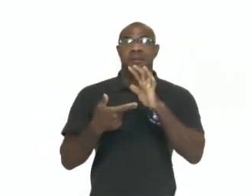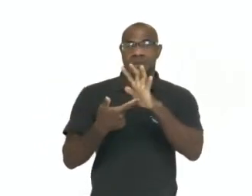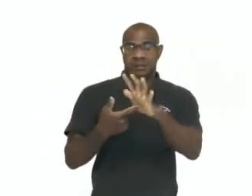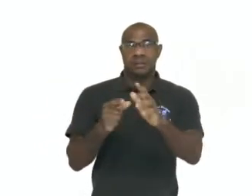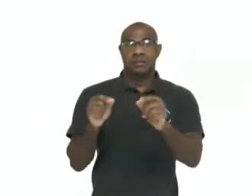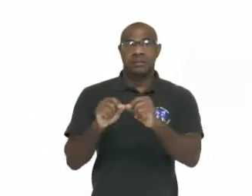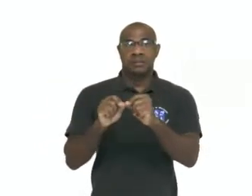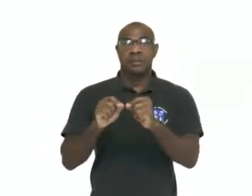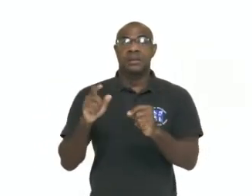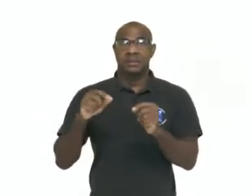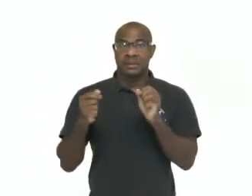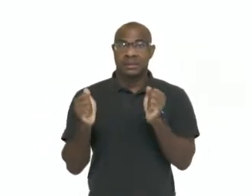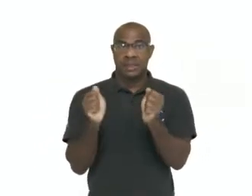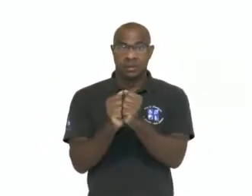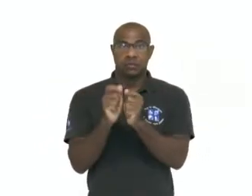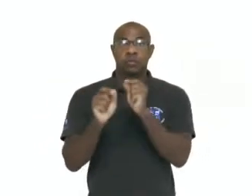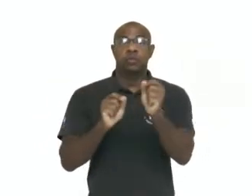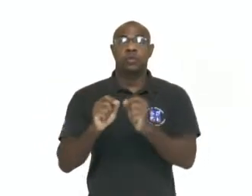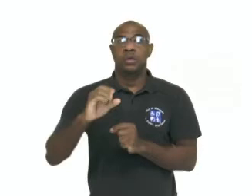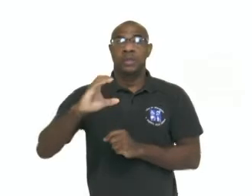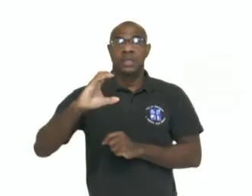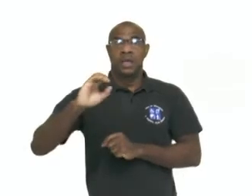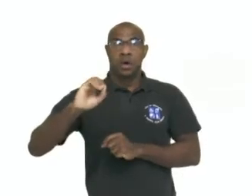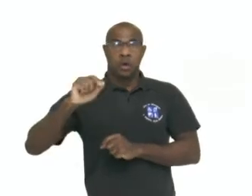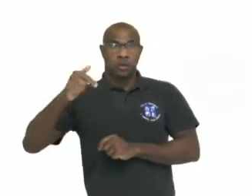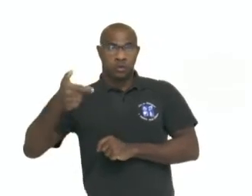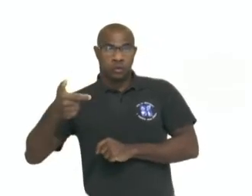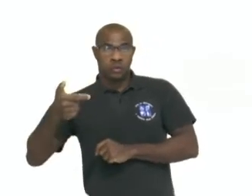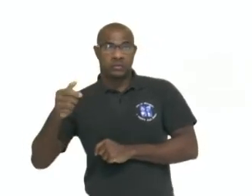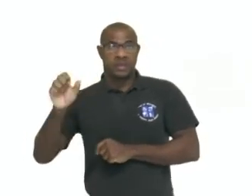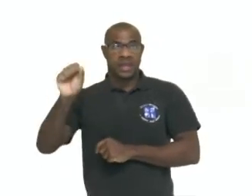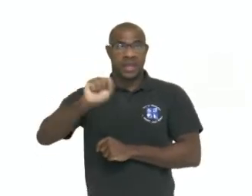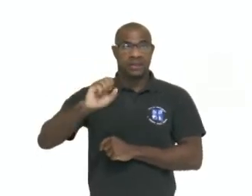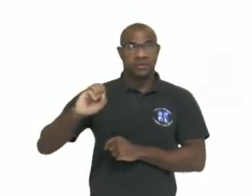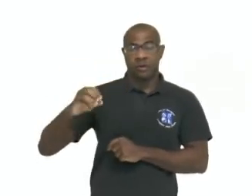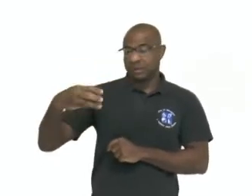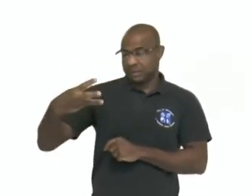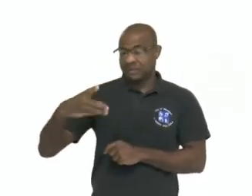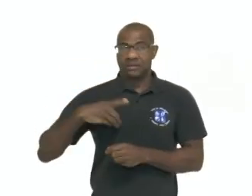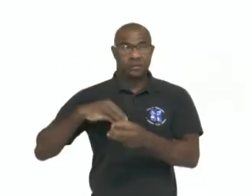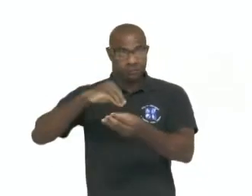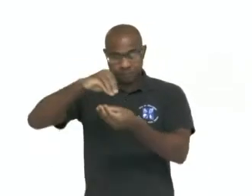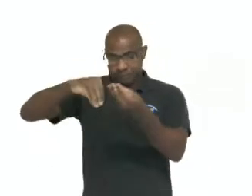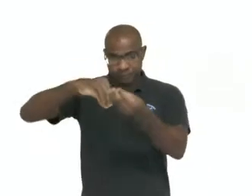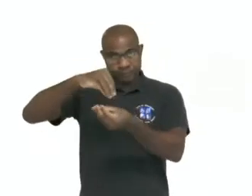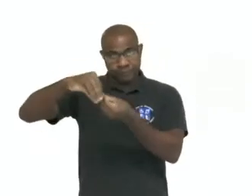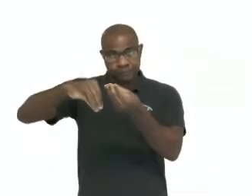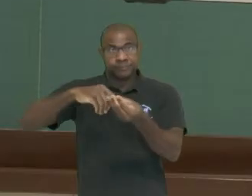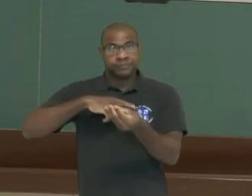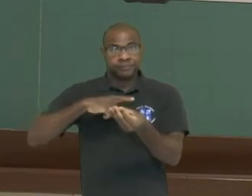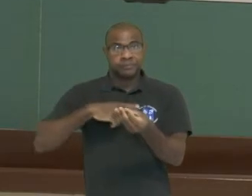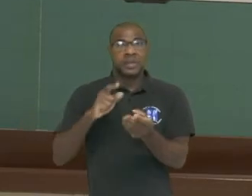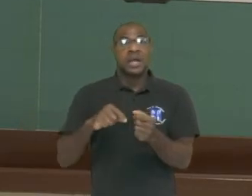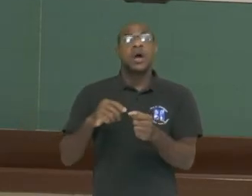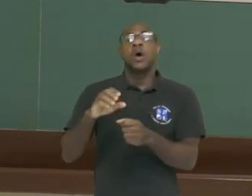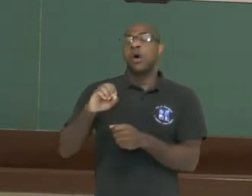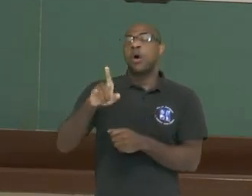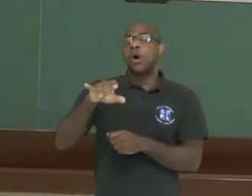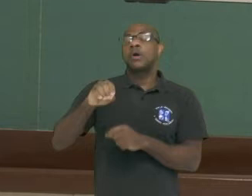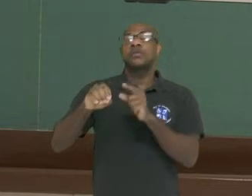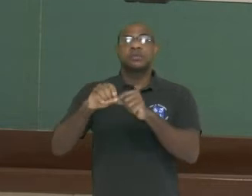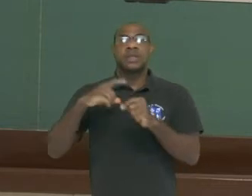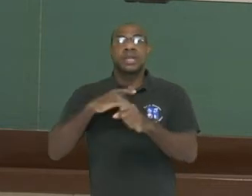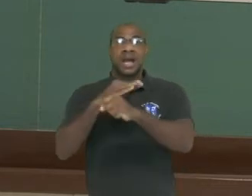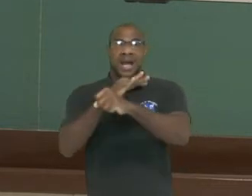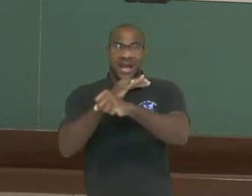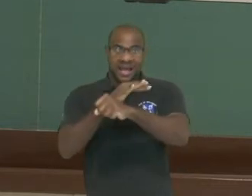como o CO2 e o SO3. Então, um óxido ácido ou anidrido é aquele óxido que vai ter um comportamento